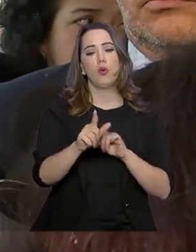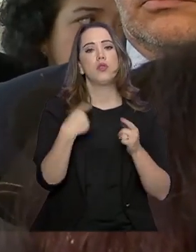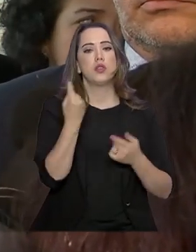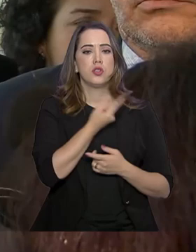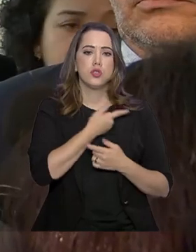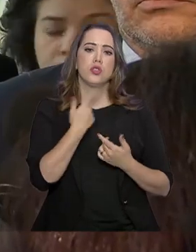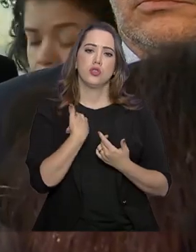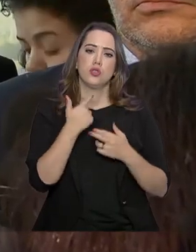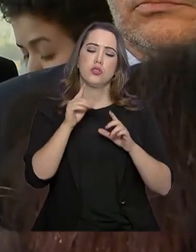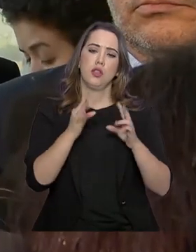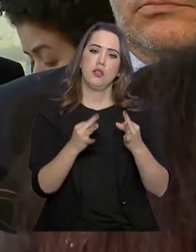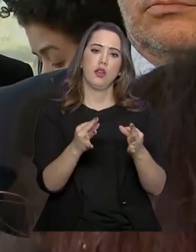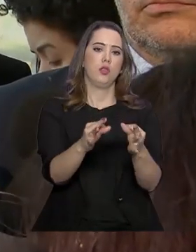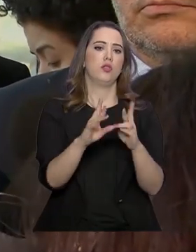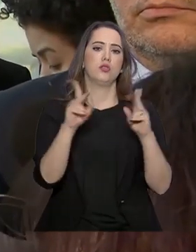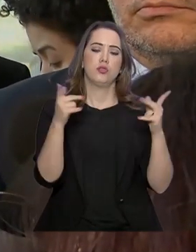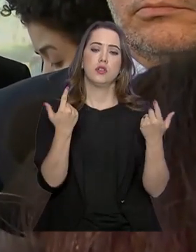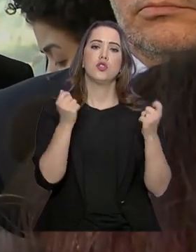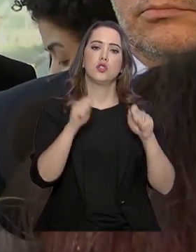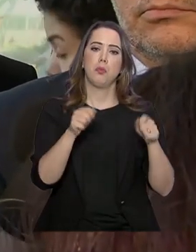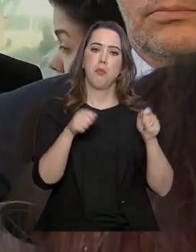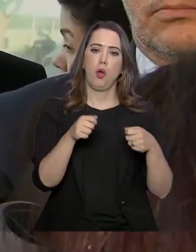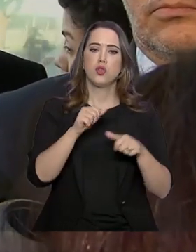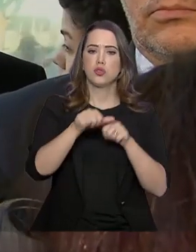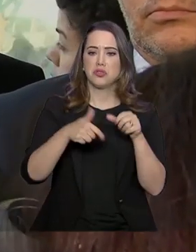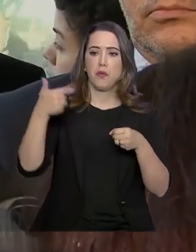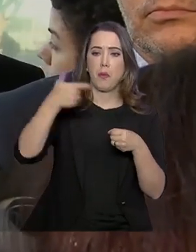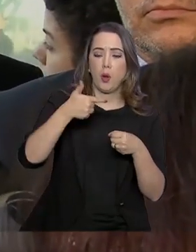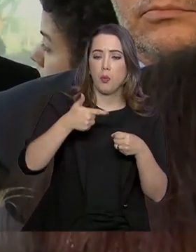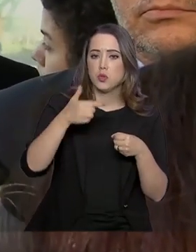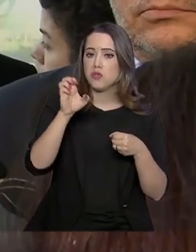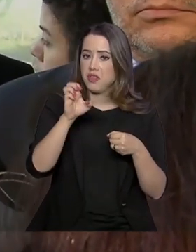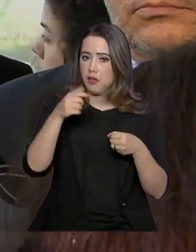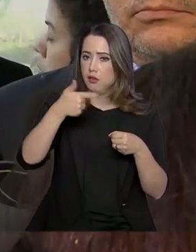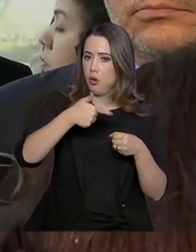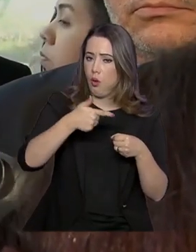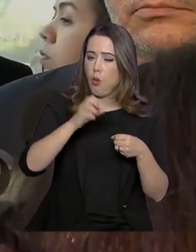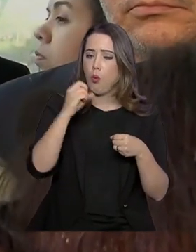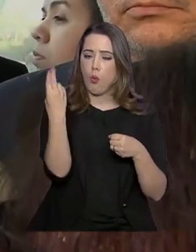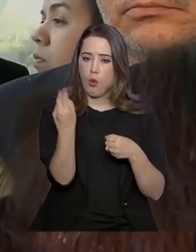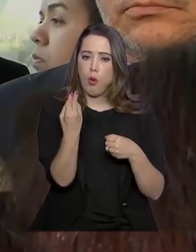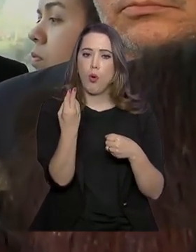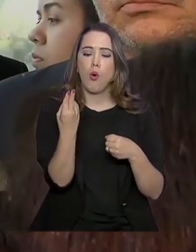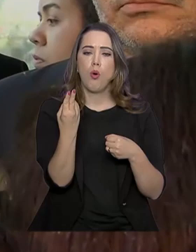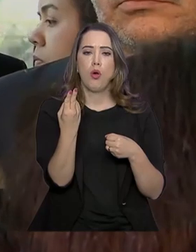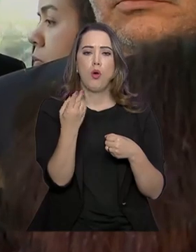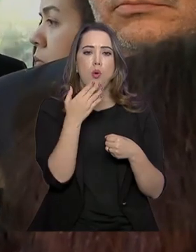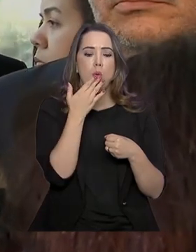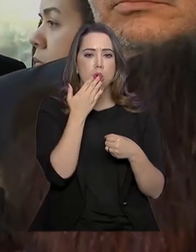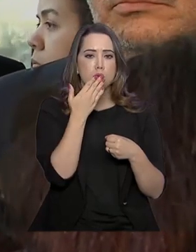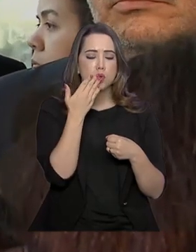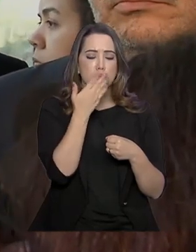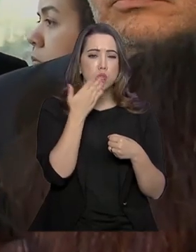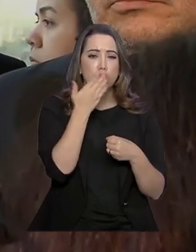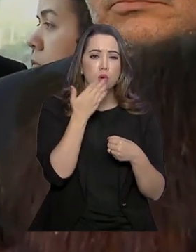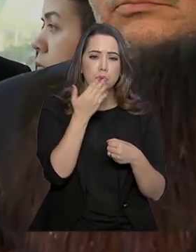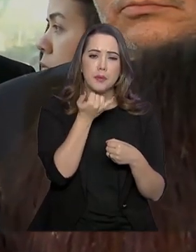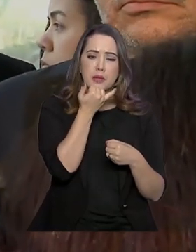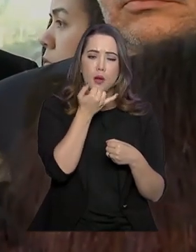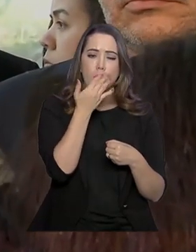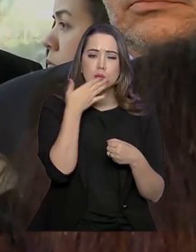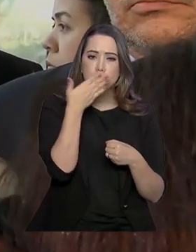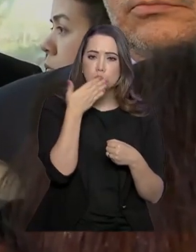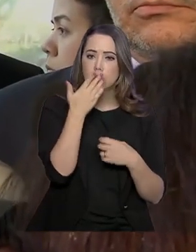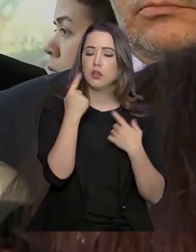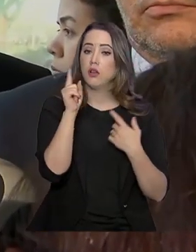e faz ou o etanol ou o açúcar. Então, para a gente poder abrir, para eles entrarem com o etanol, que é muito bom para o Brasil, porque